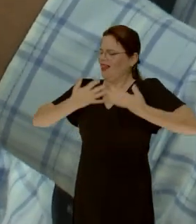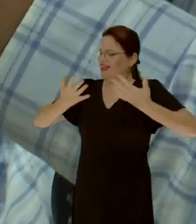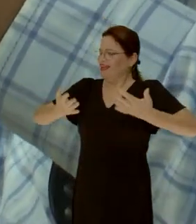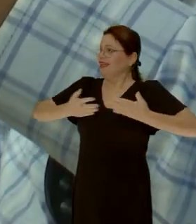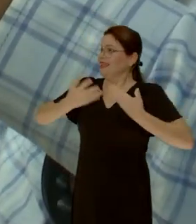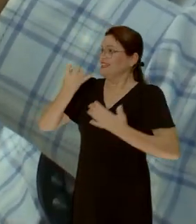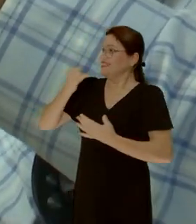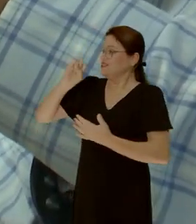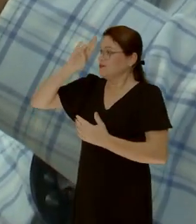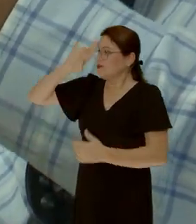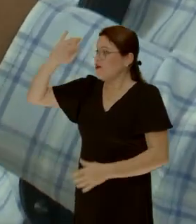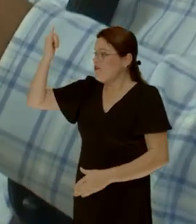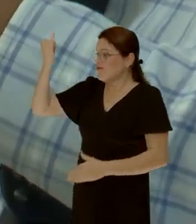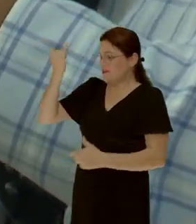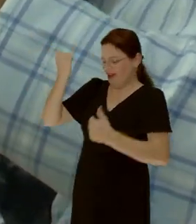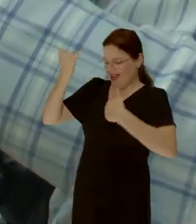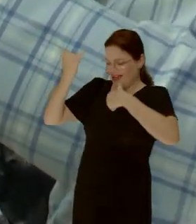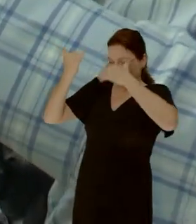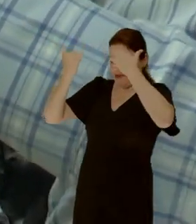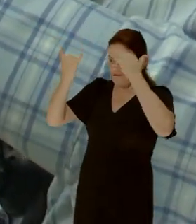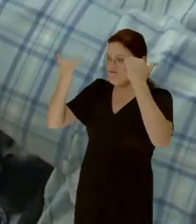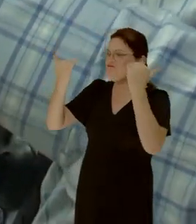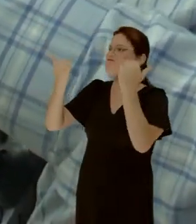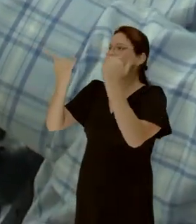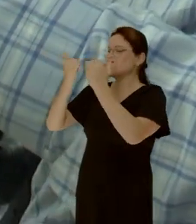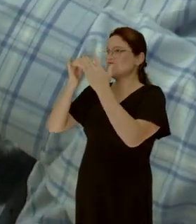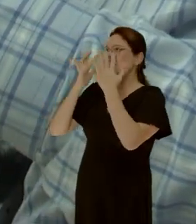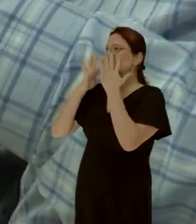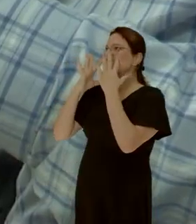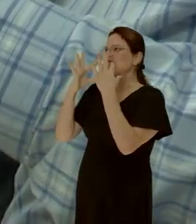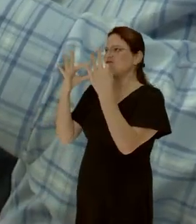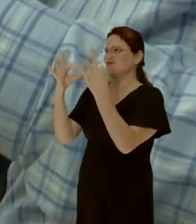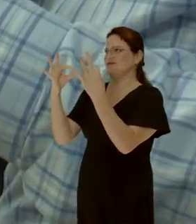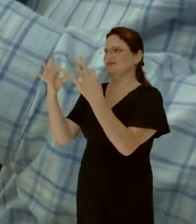Deus. Se alegre atento ao teu